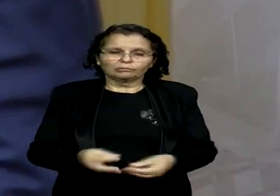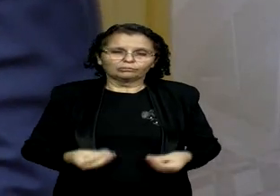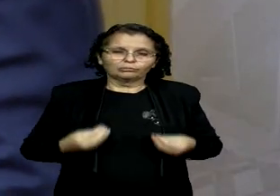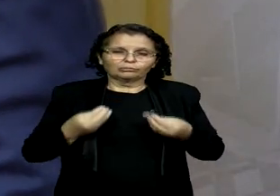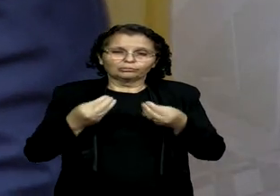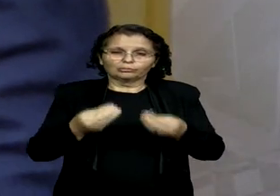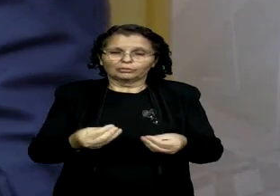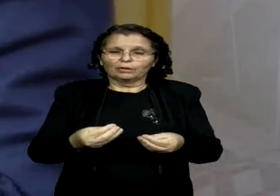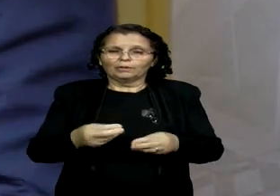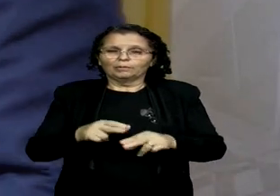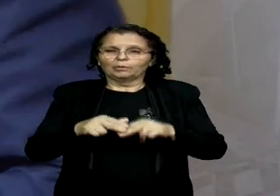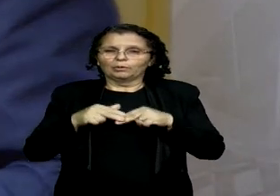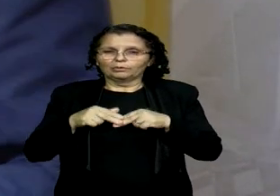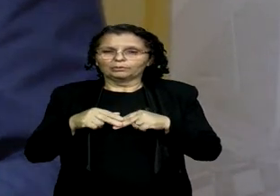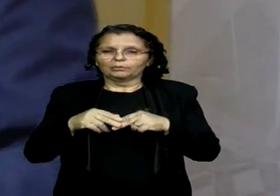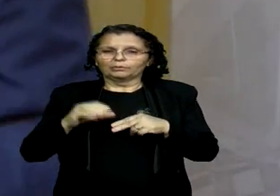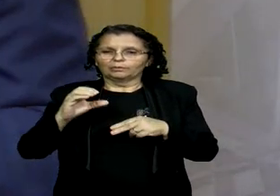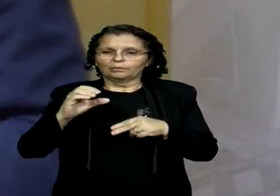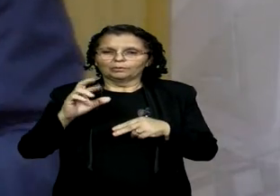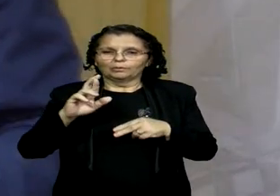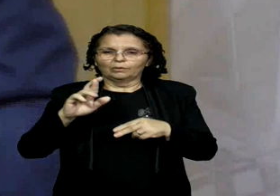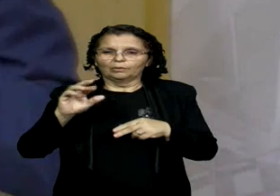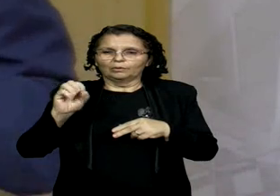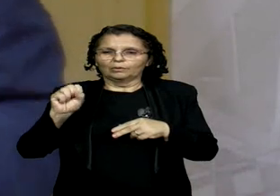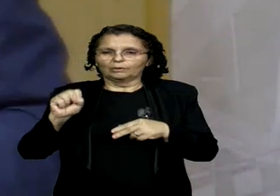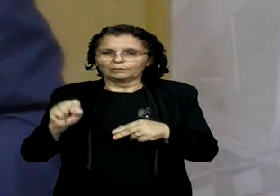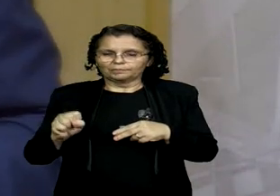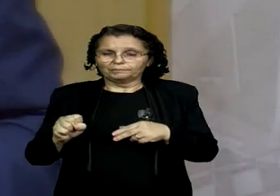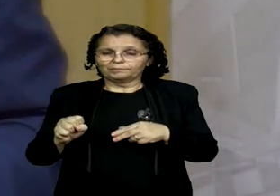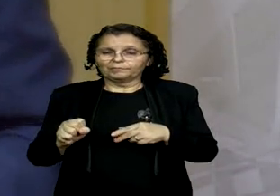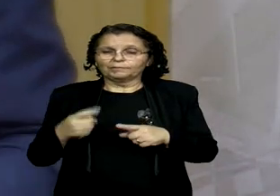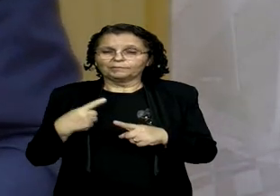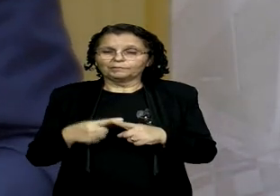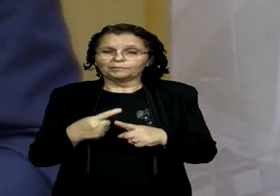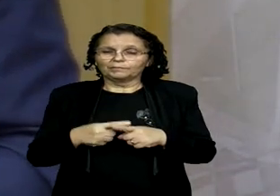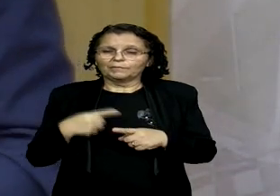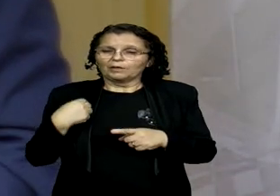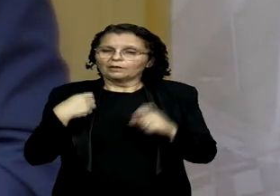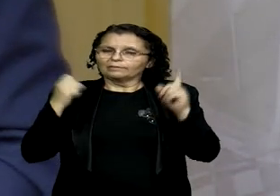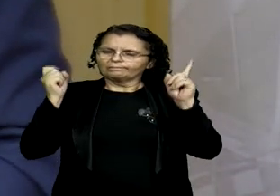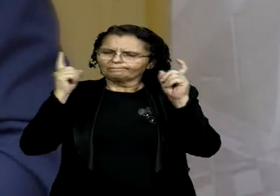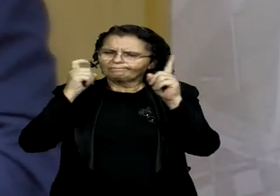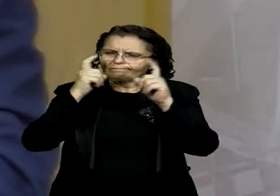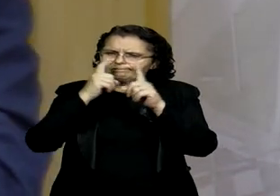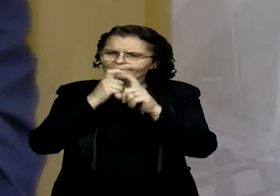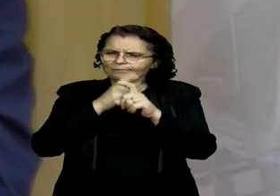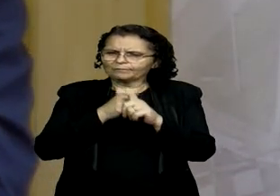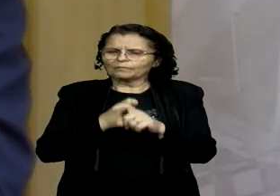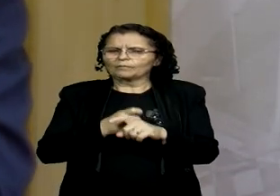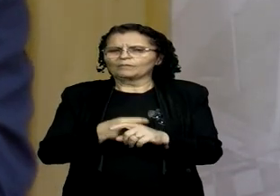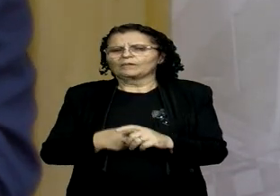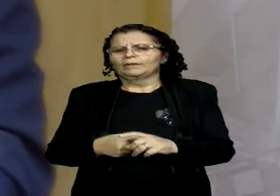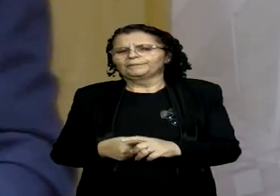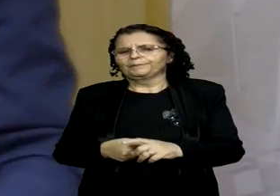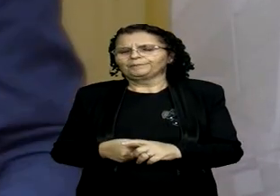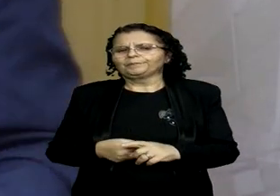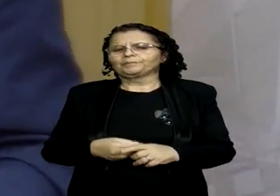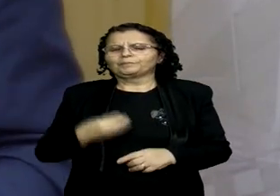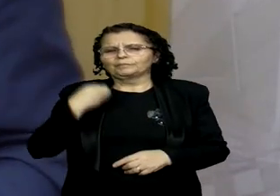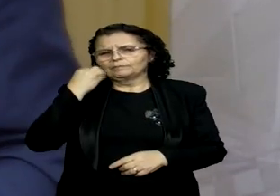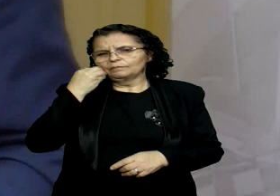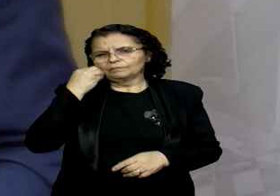oferecidas através do CROSS, porque nós temos dificuldade de encaminhamento quando o especialista